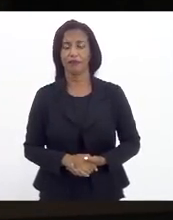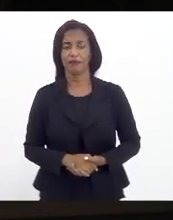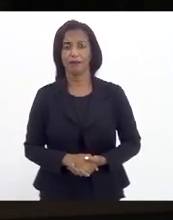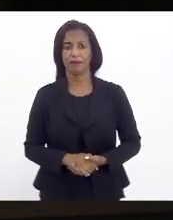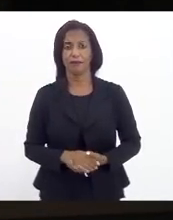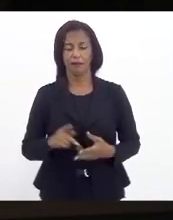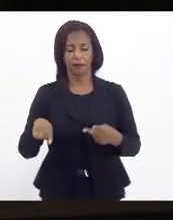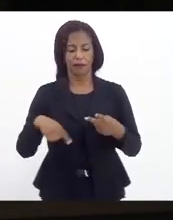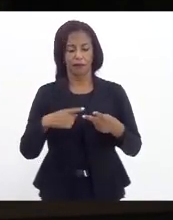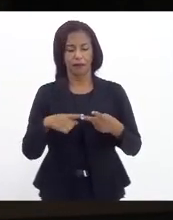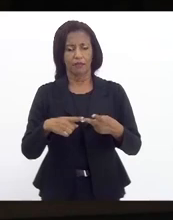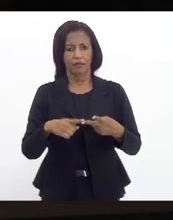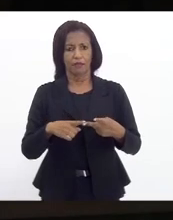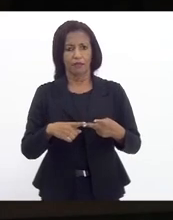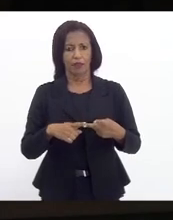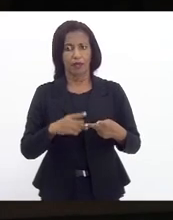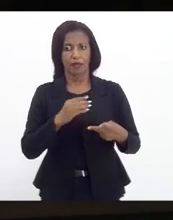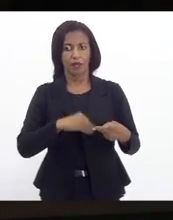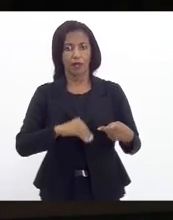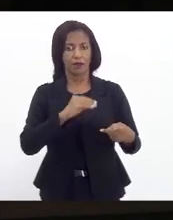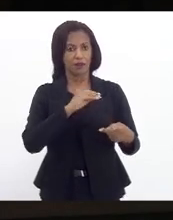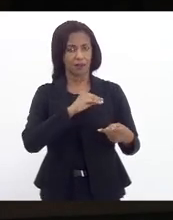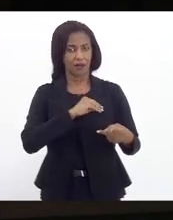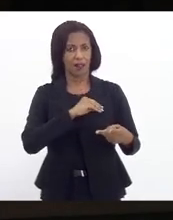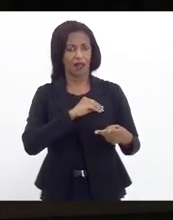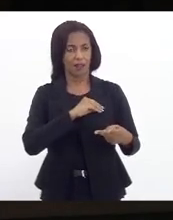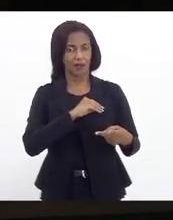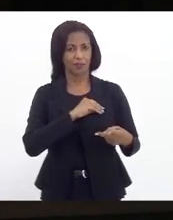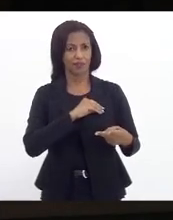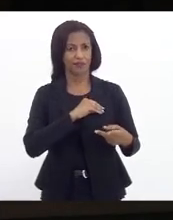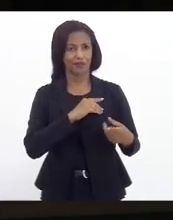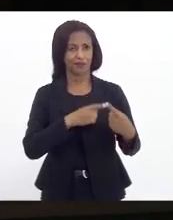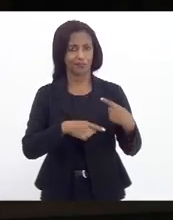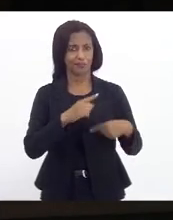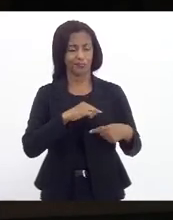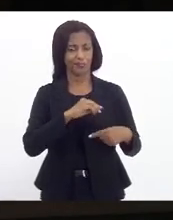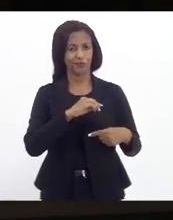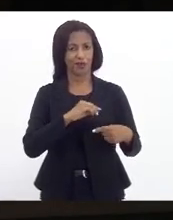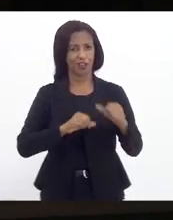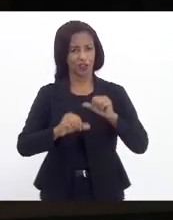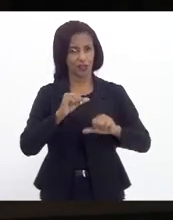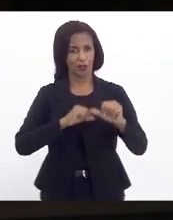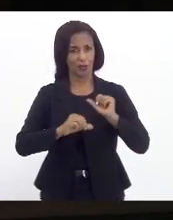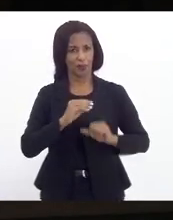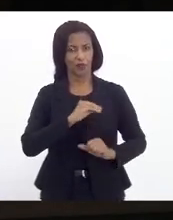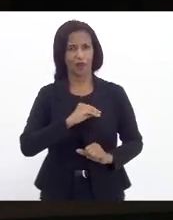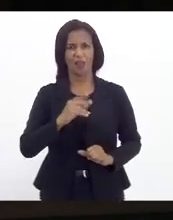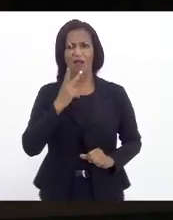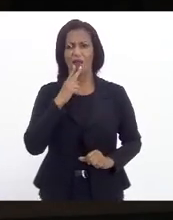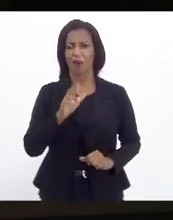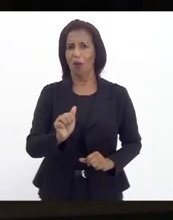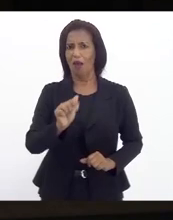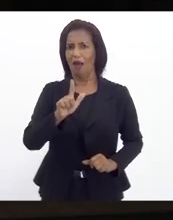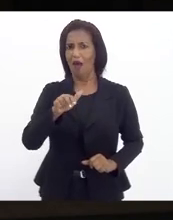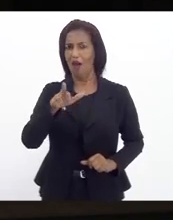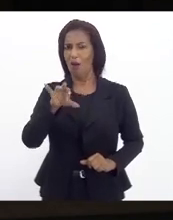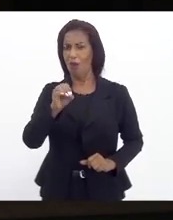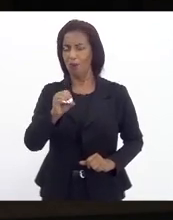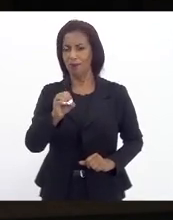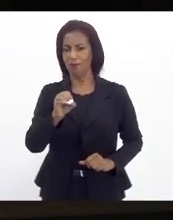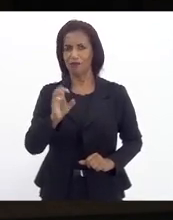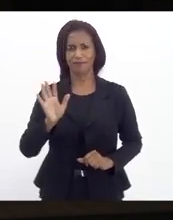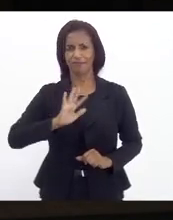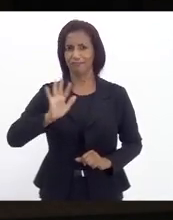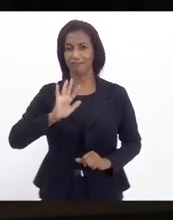Sobre a recomposição salarial, vossa excelência acabou usando, e acho que foi, falou da palavra aumento, a recomposição salarial já está